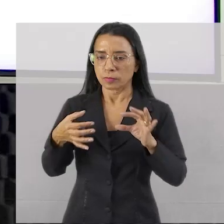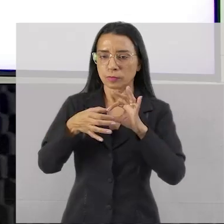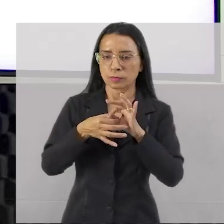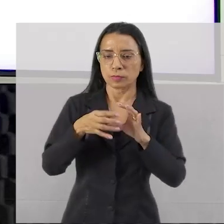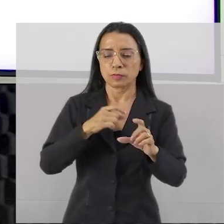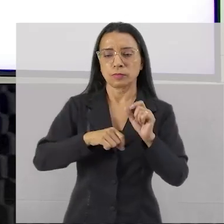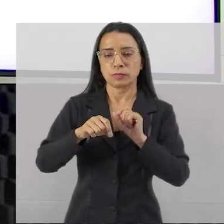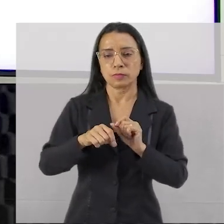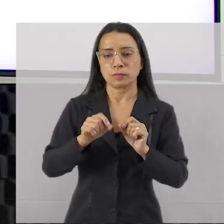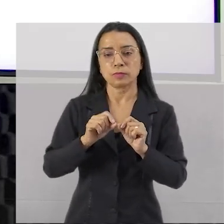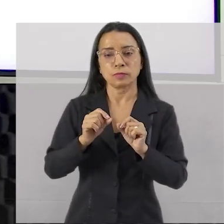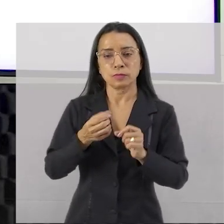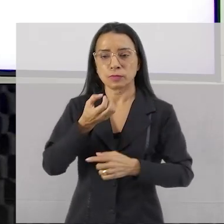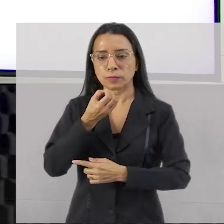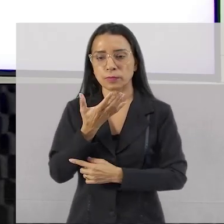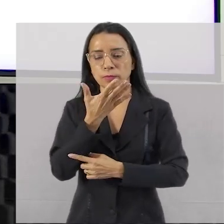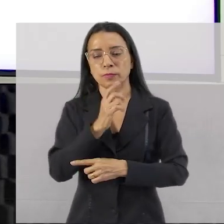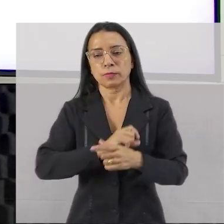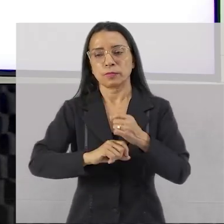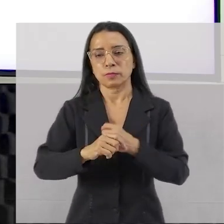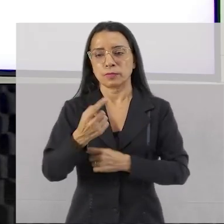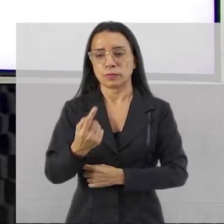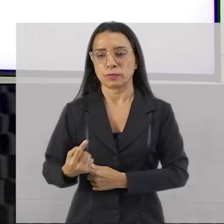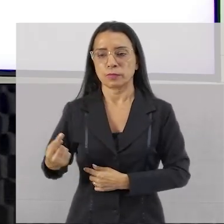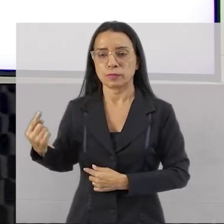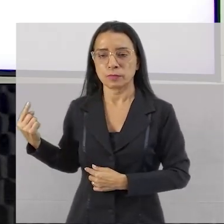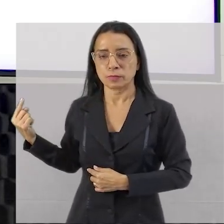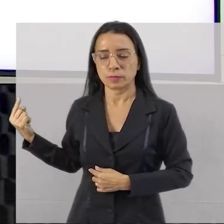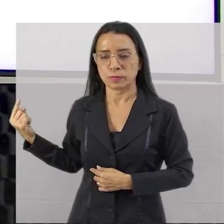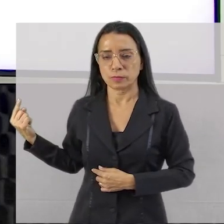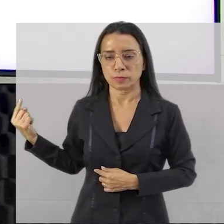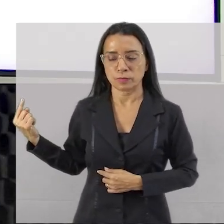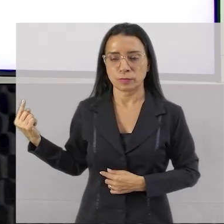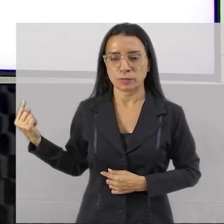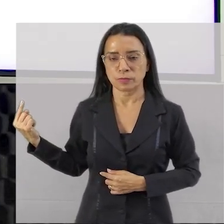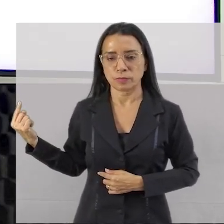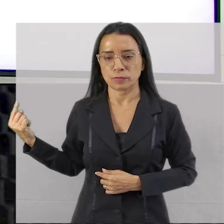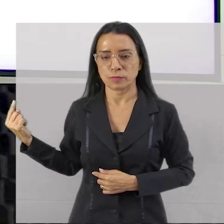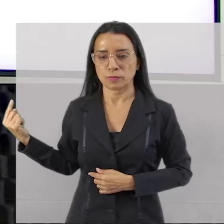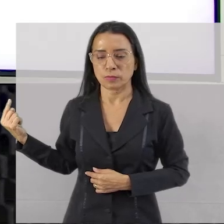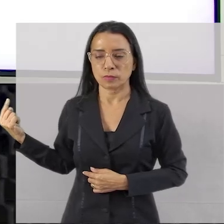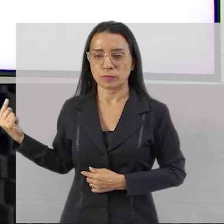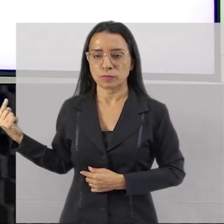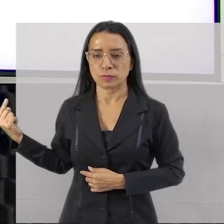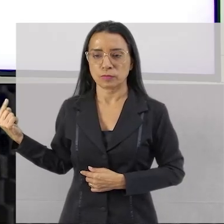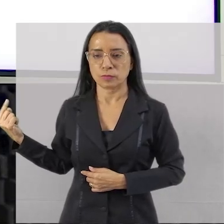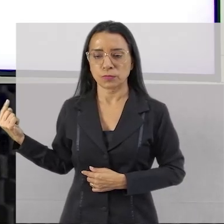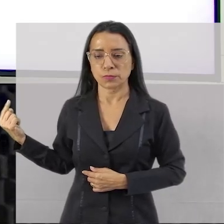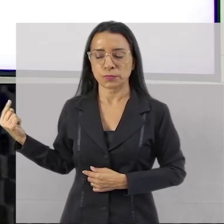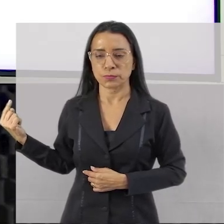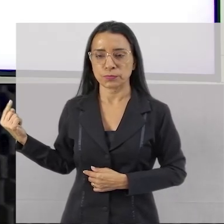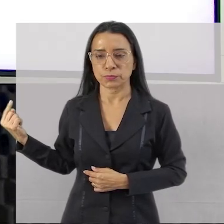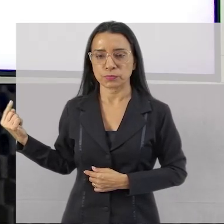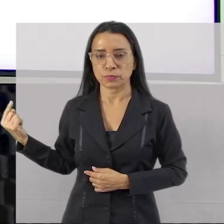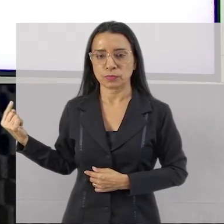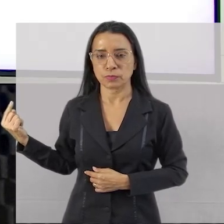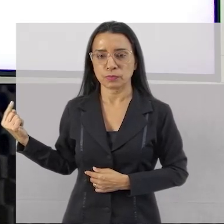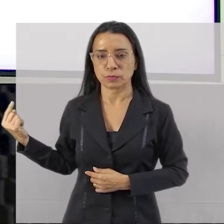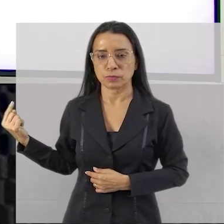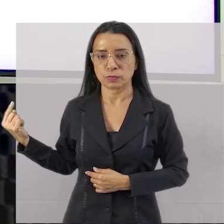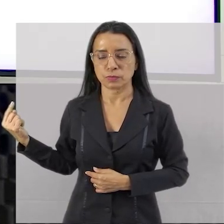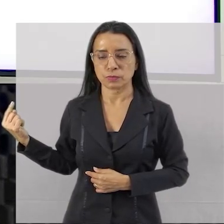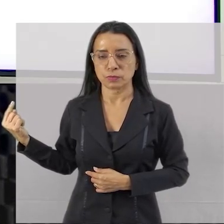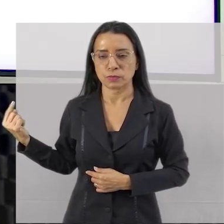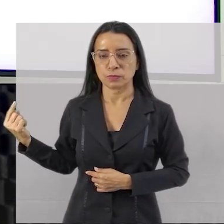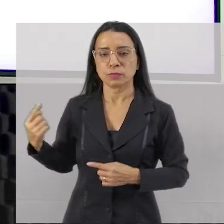ele fez isso muito bem. Assim, é importante a valorização da literatura na sociedade